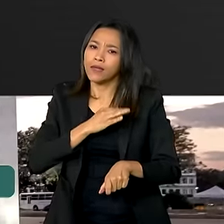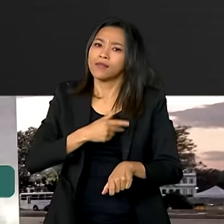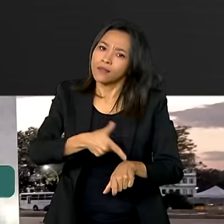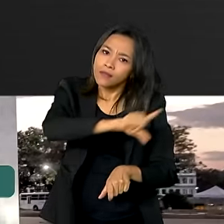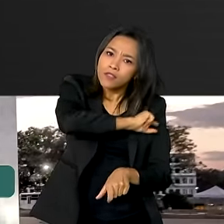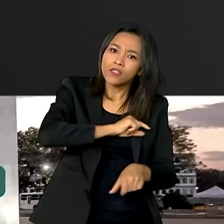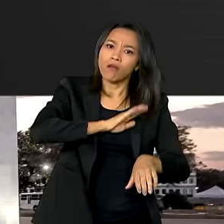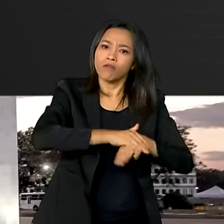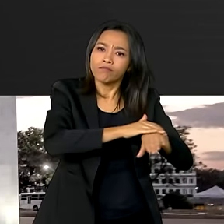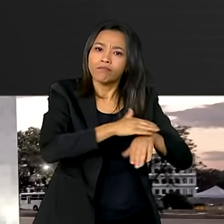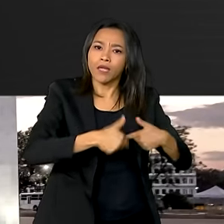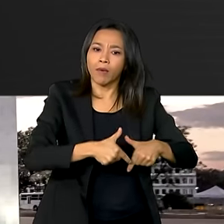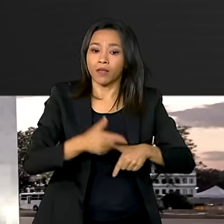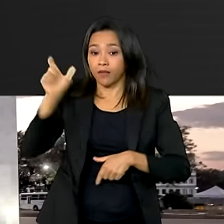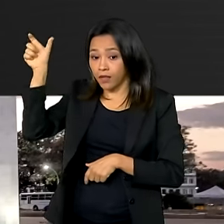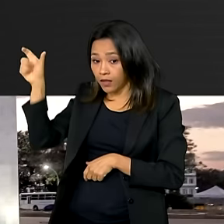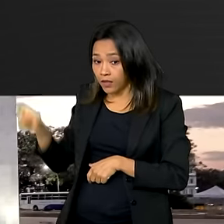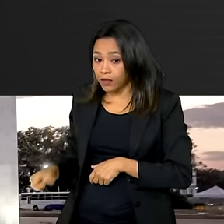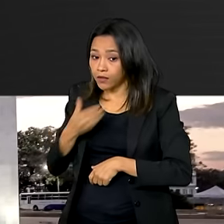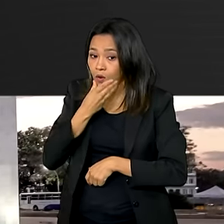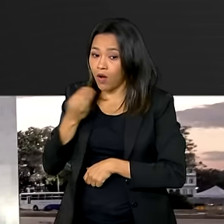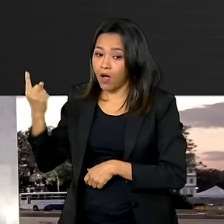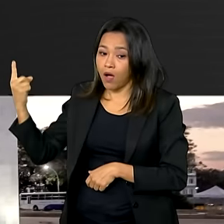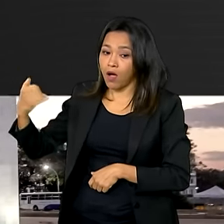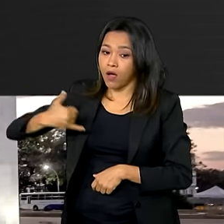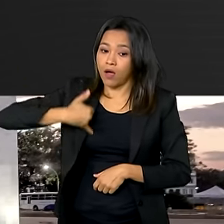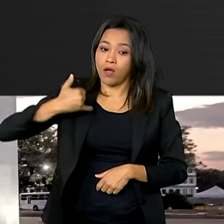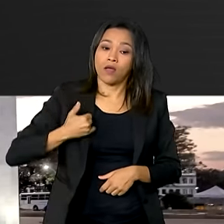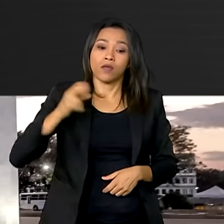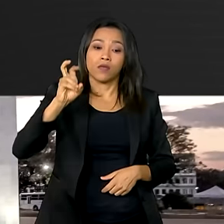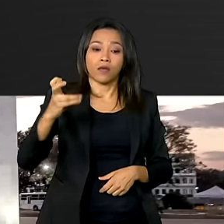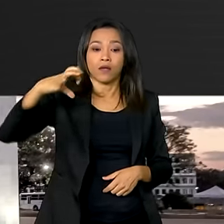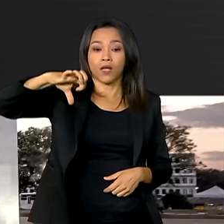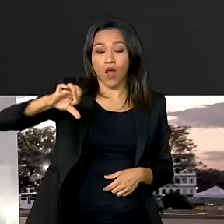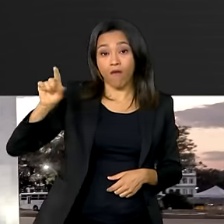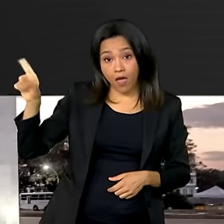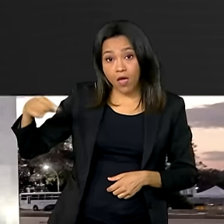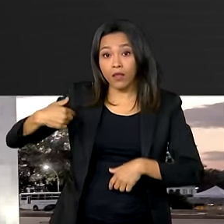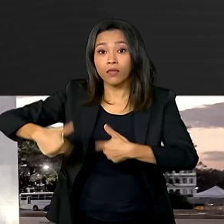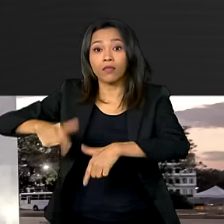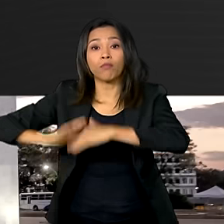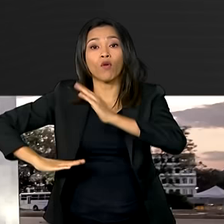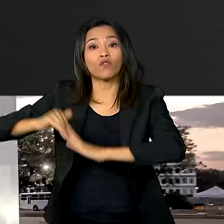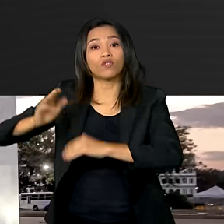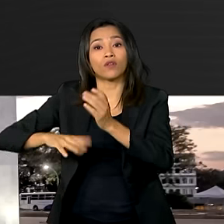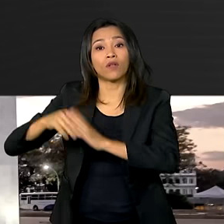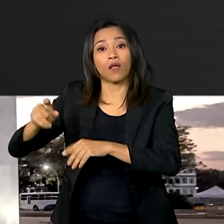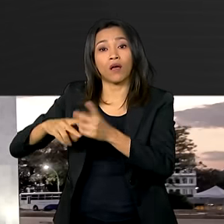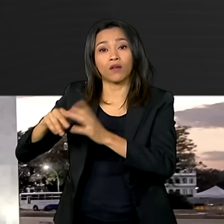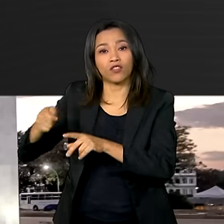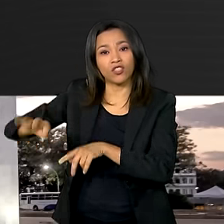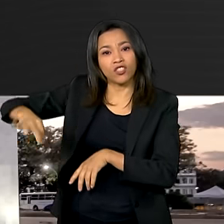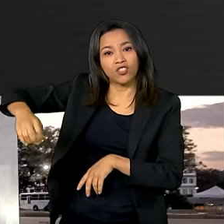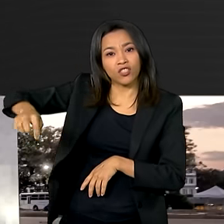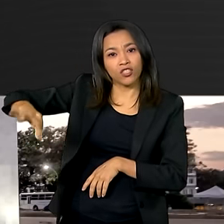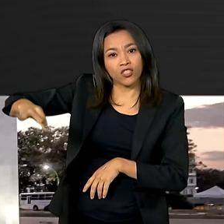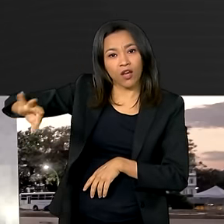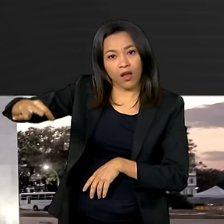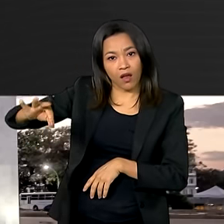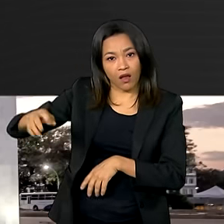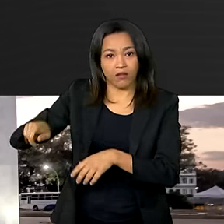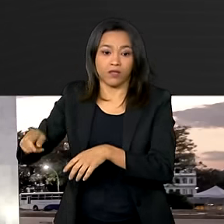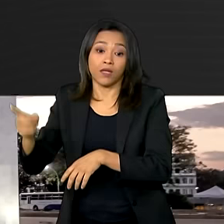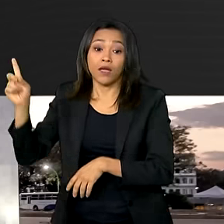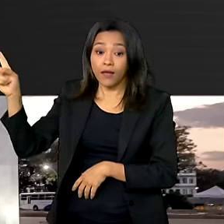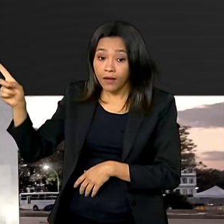Luiz, morador de Santa Catarina, tinha 59 anos e era chaveiro em Rio do Sul. Em 2020, concorreu